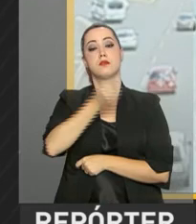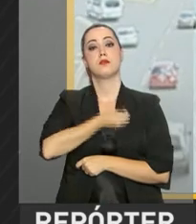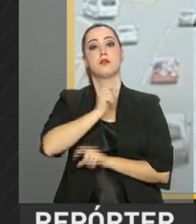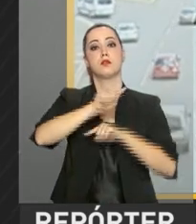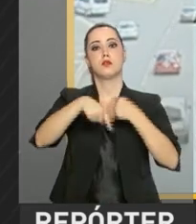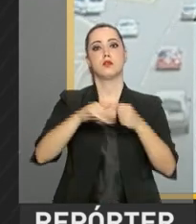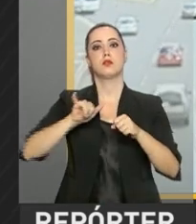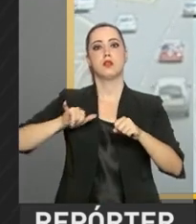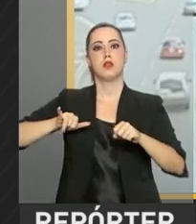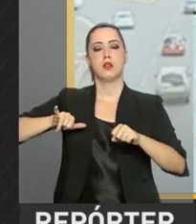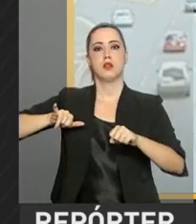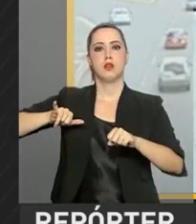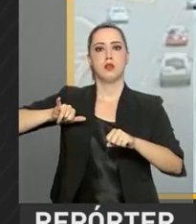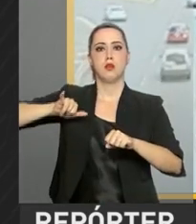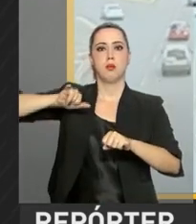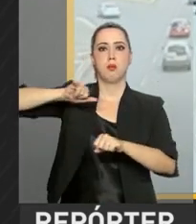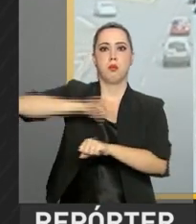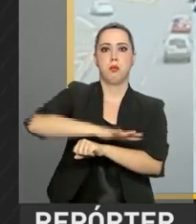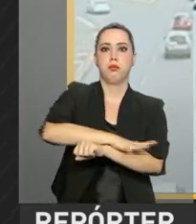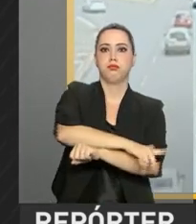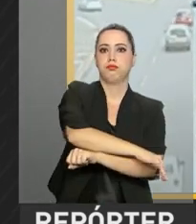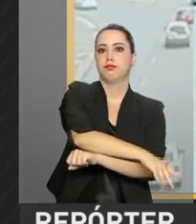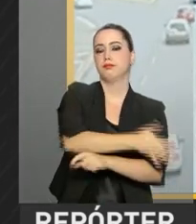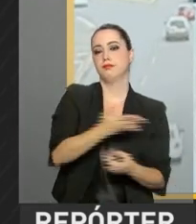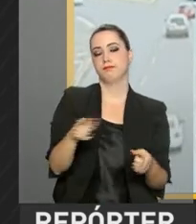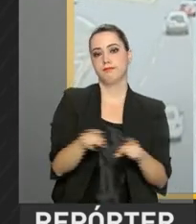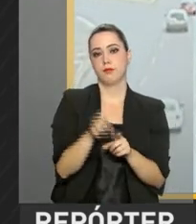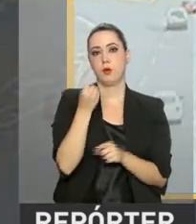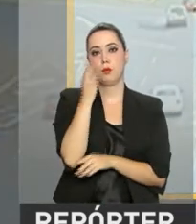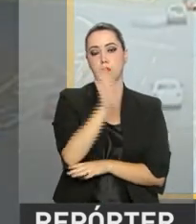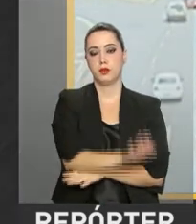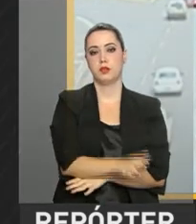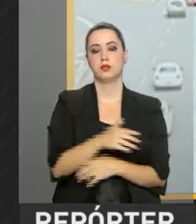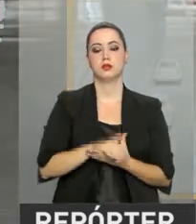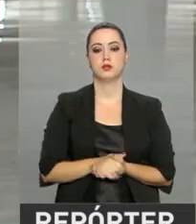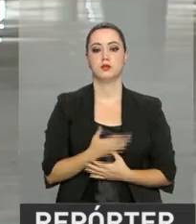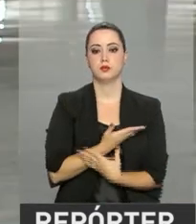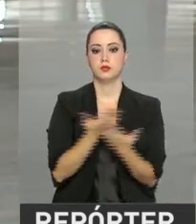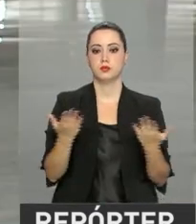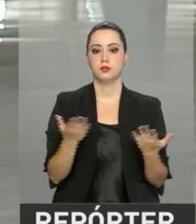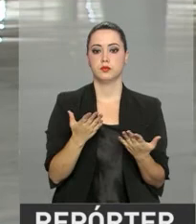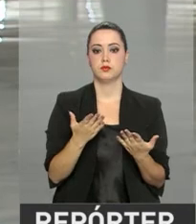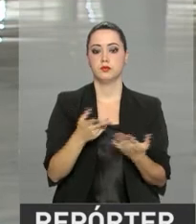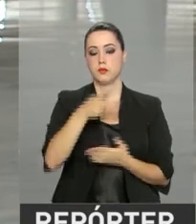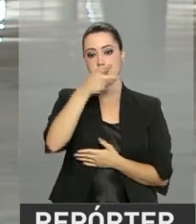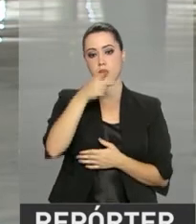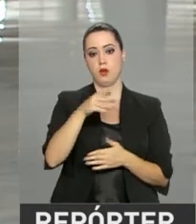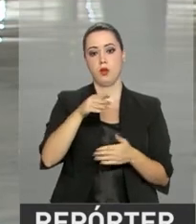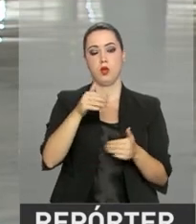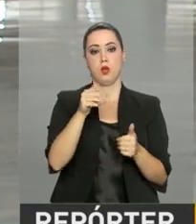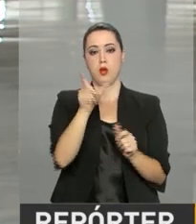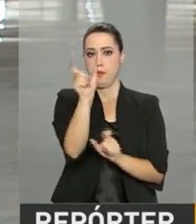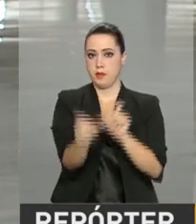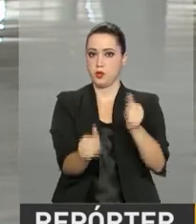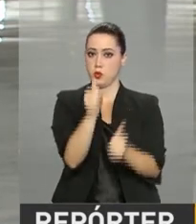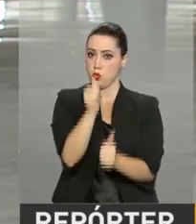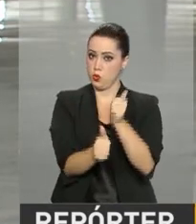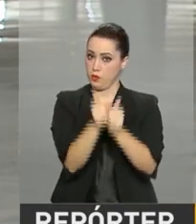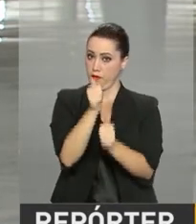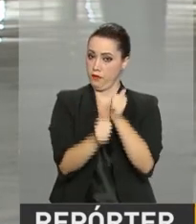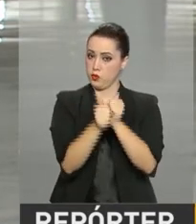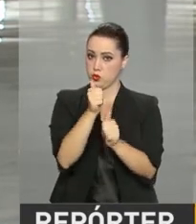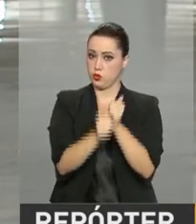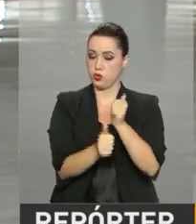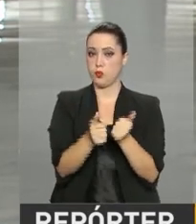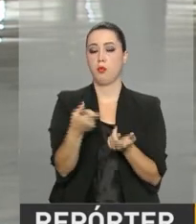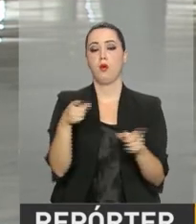traz as informações para a gente boa tarde thaissa boa tarde josé luis boa tarde a todos o jogador de futebol alan rocha eo jornalista